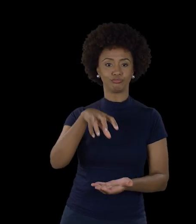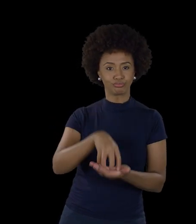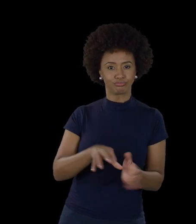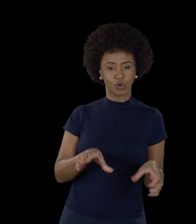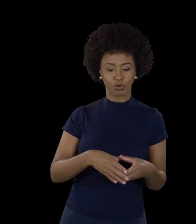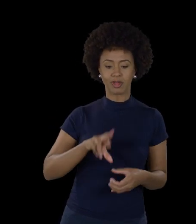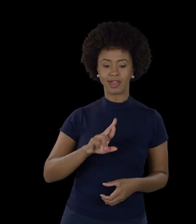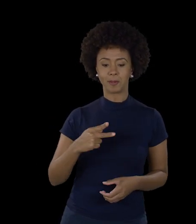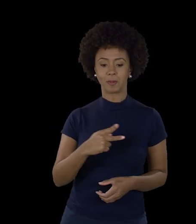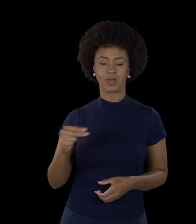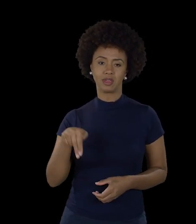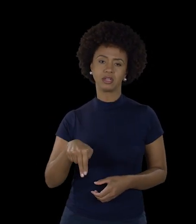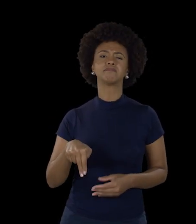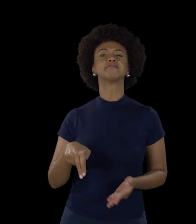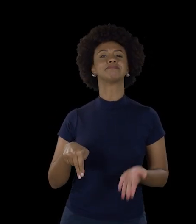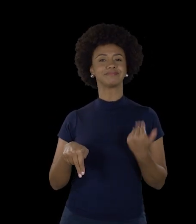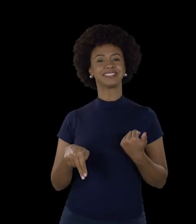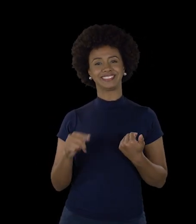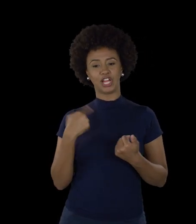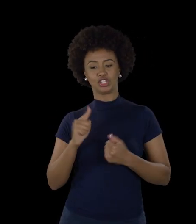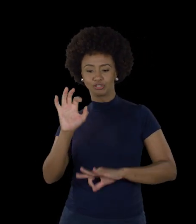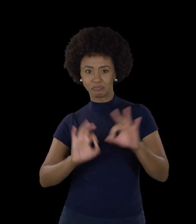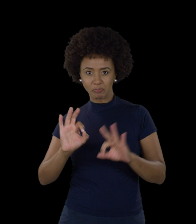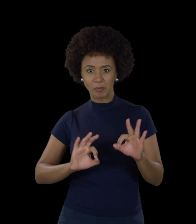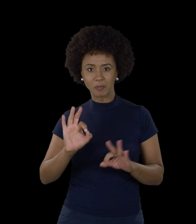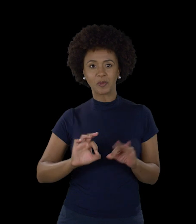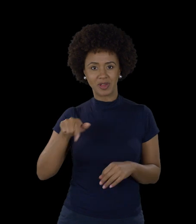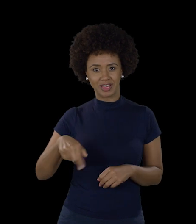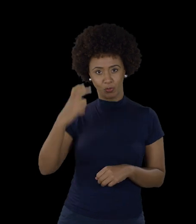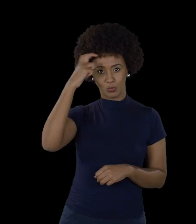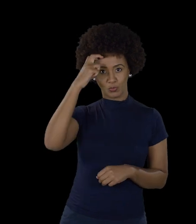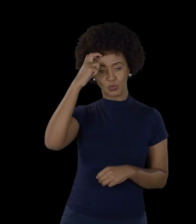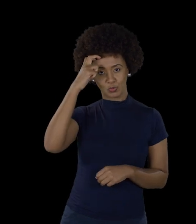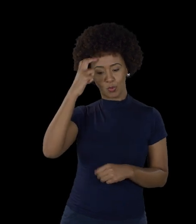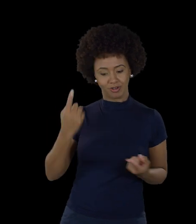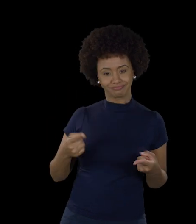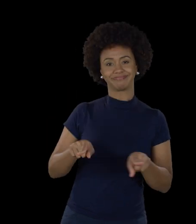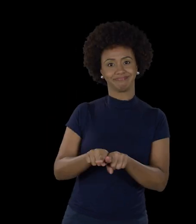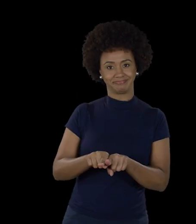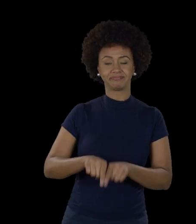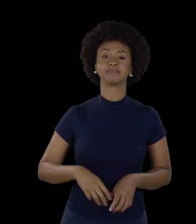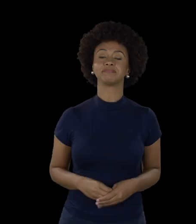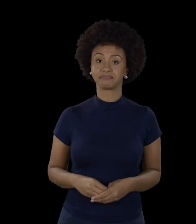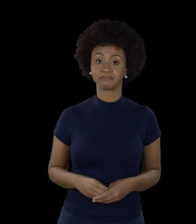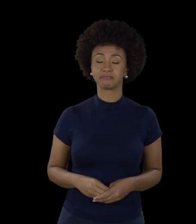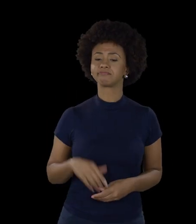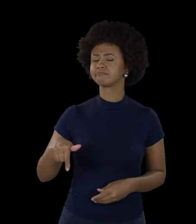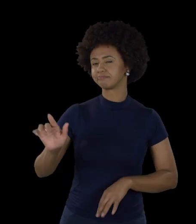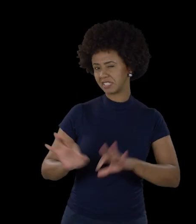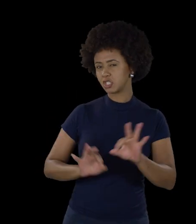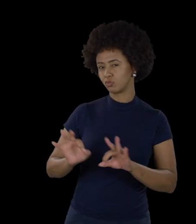na realização dessa iniciativa cultural. Bom, esse projeto cultural que a gente está falando